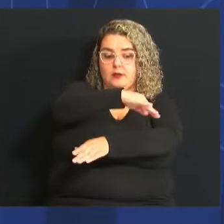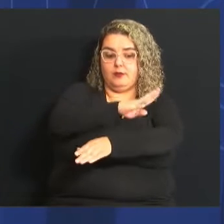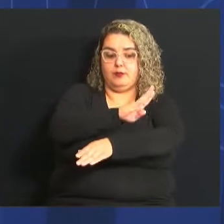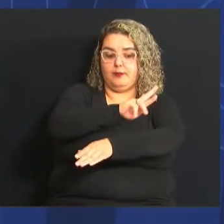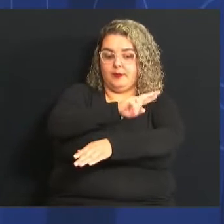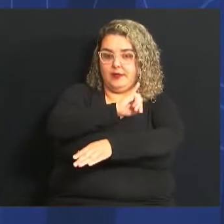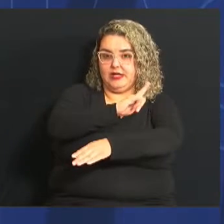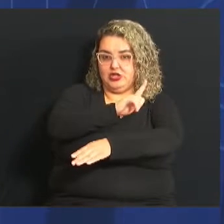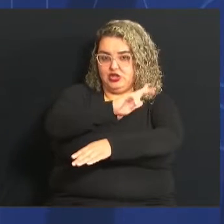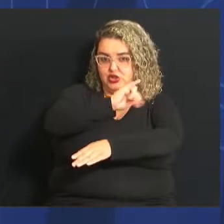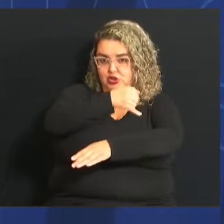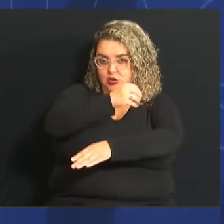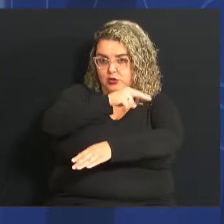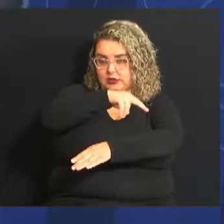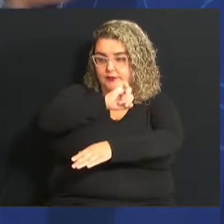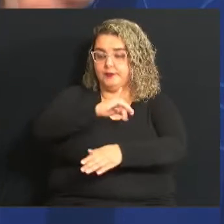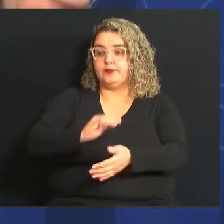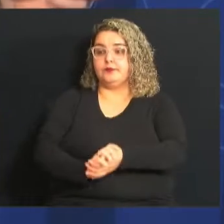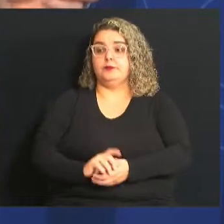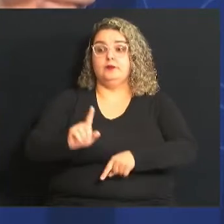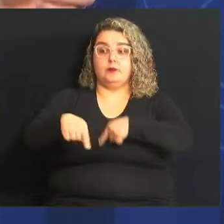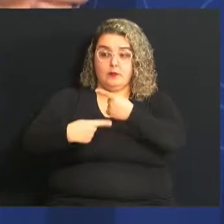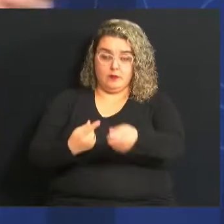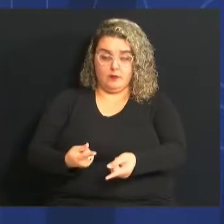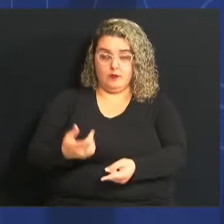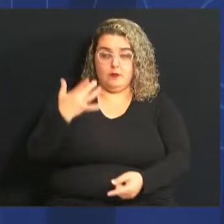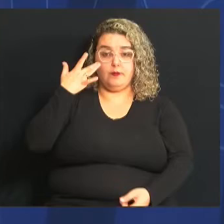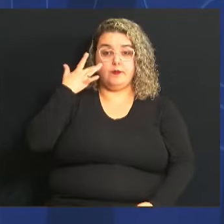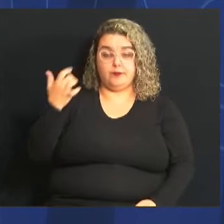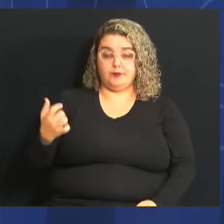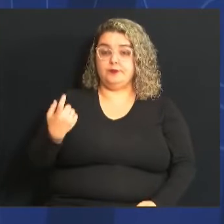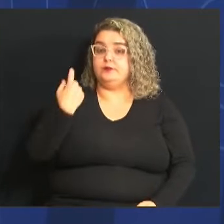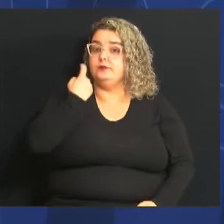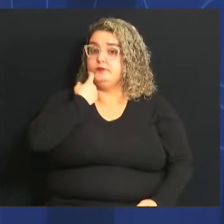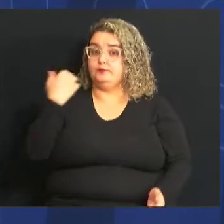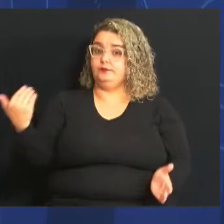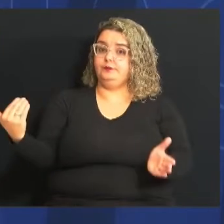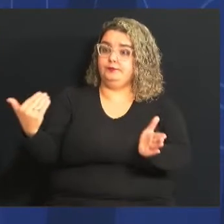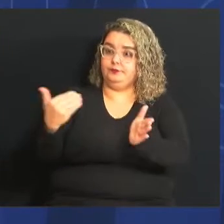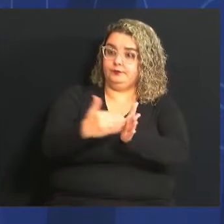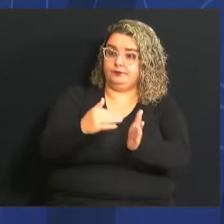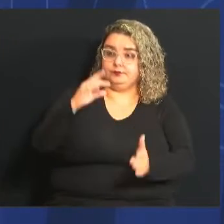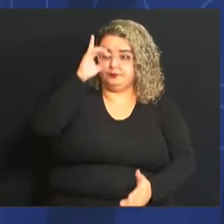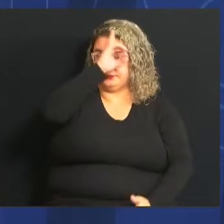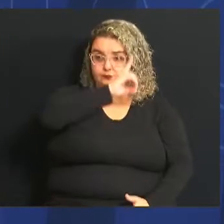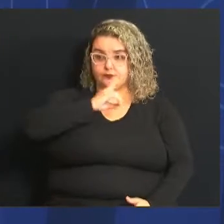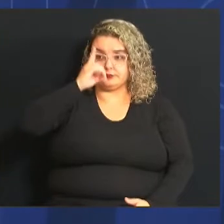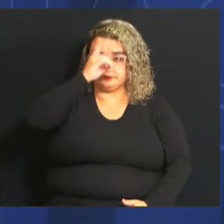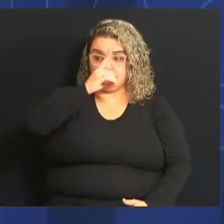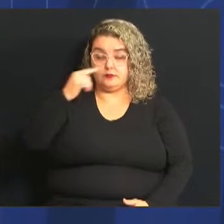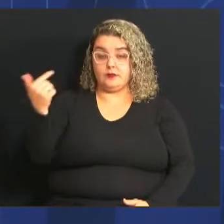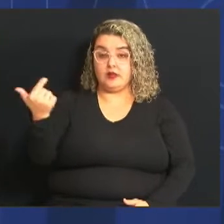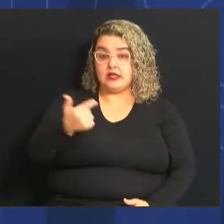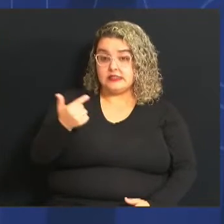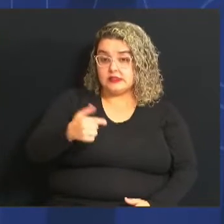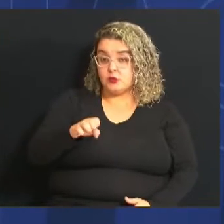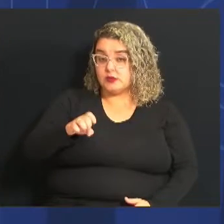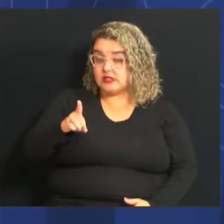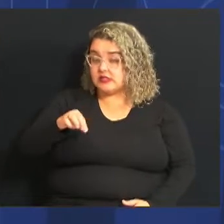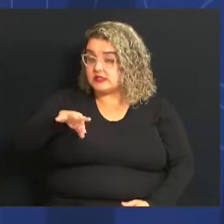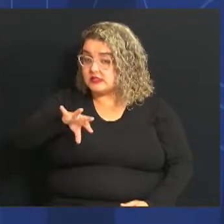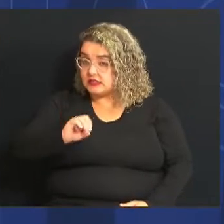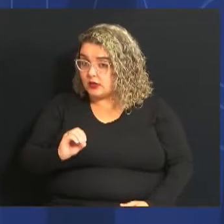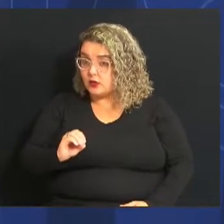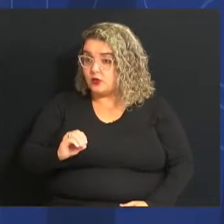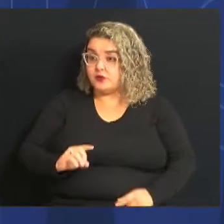aqui da metrópole de Campinas. De amanhã, sexta-feira, até domingo, acontece a segunda edição da